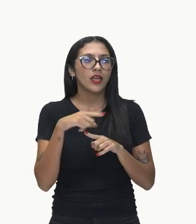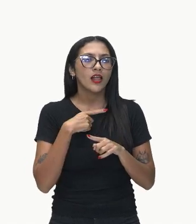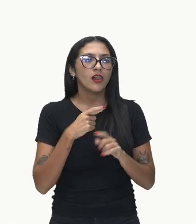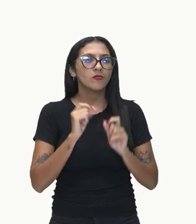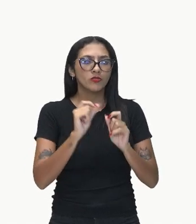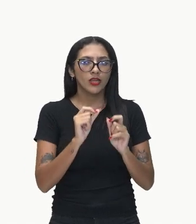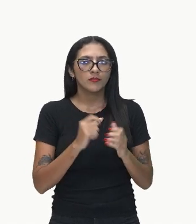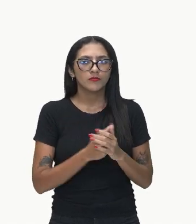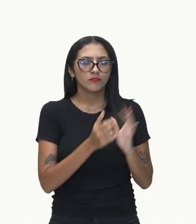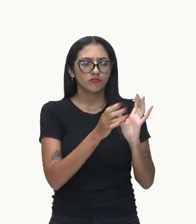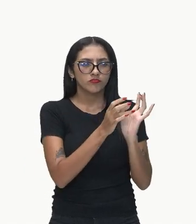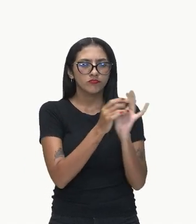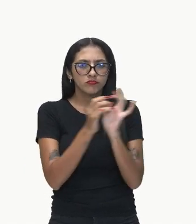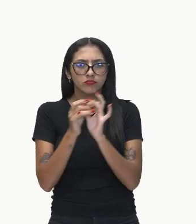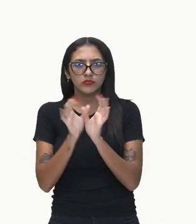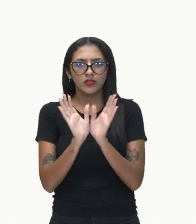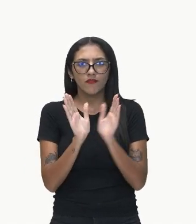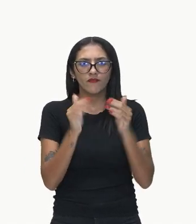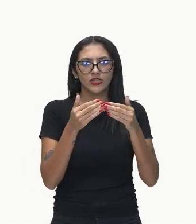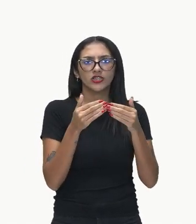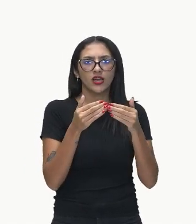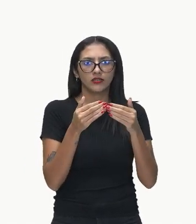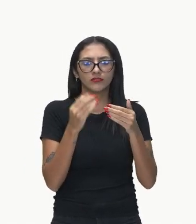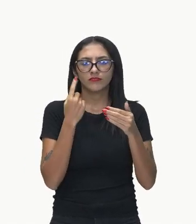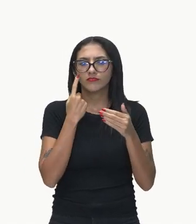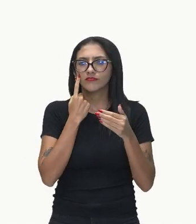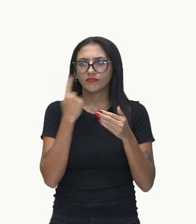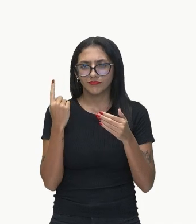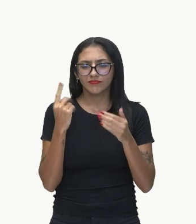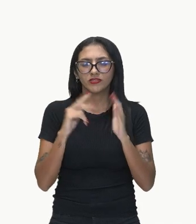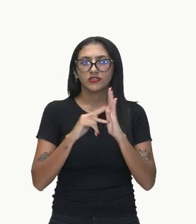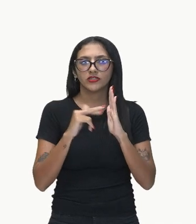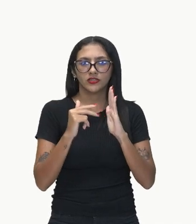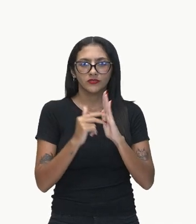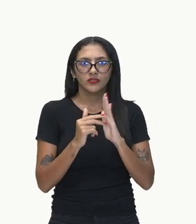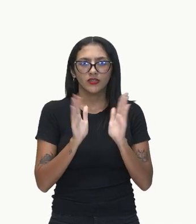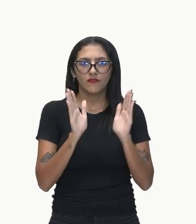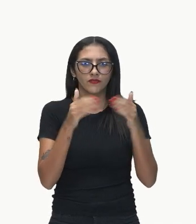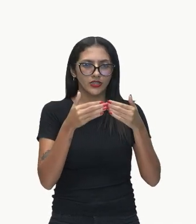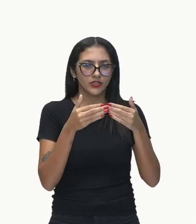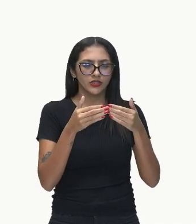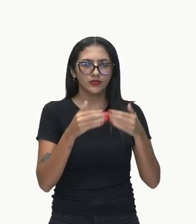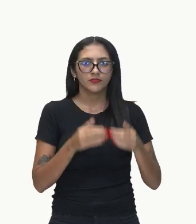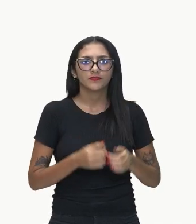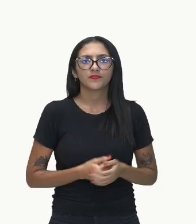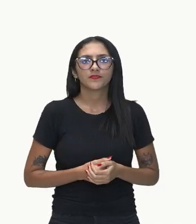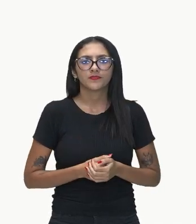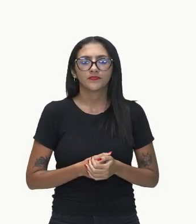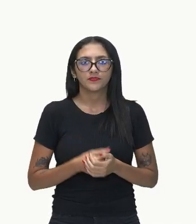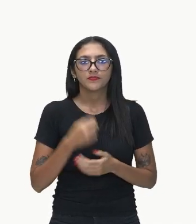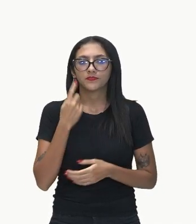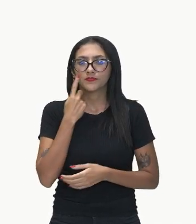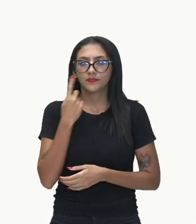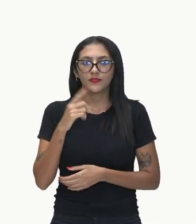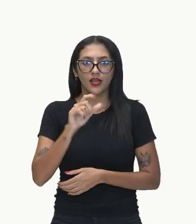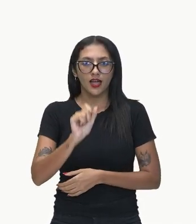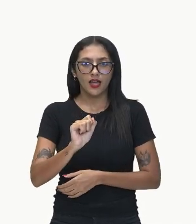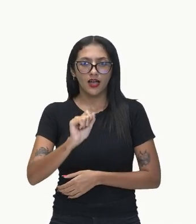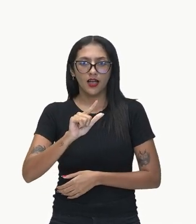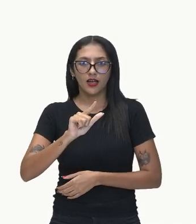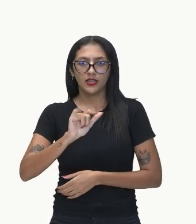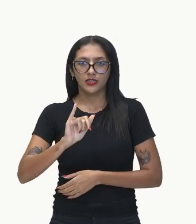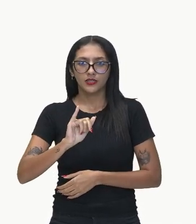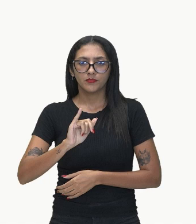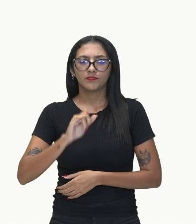fechada. Essa cíclica quer dizer que é fechada. Ela é alicíclica, quer dizer que ela não